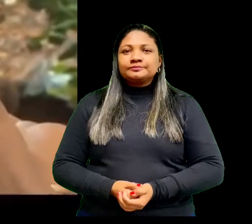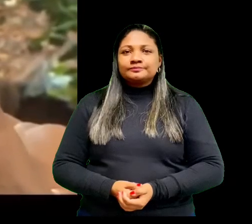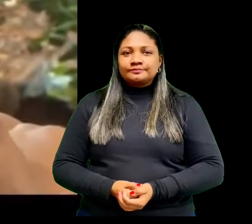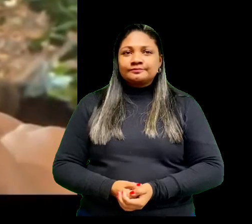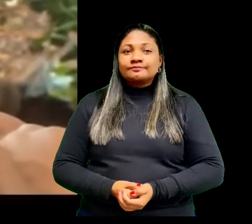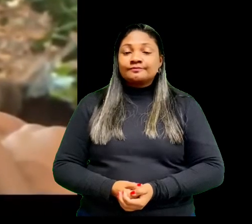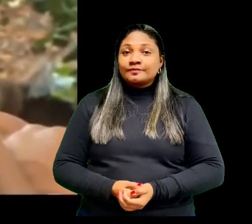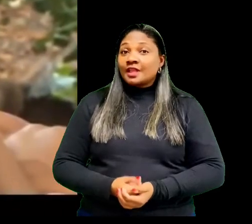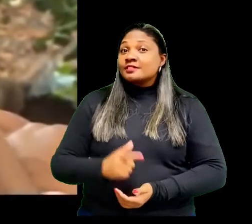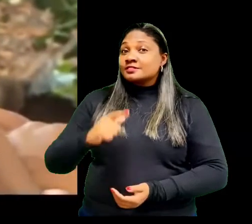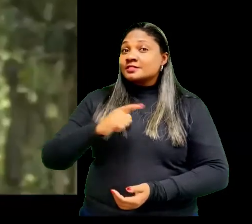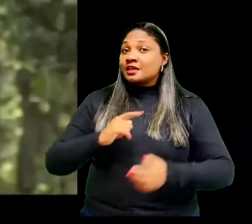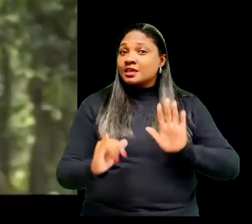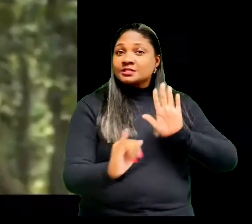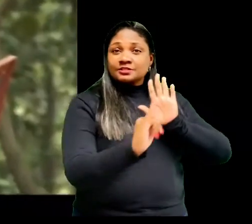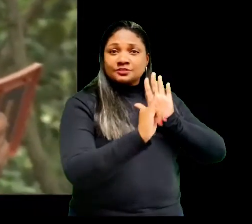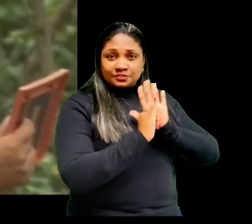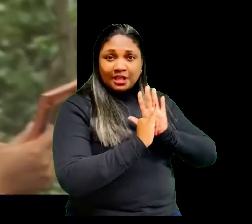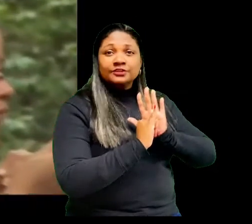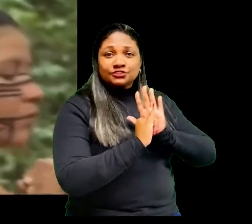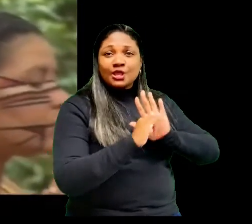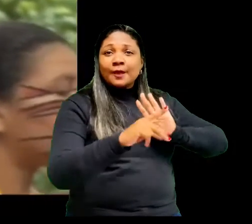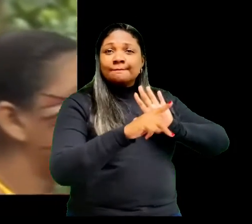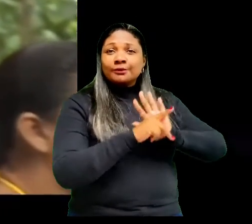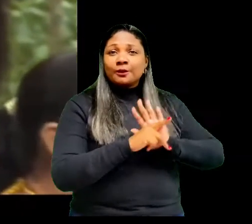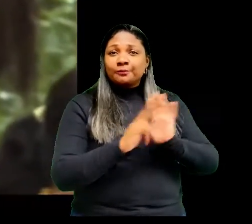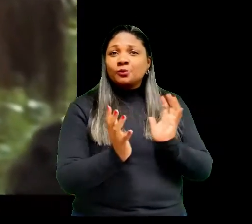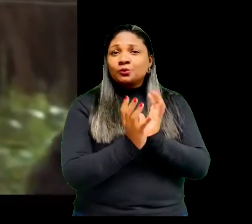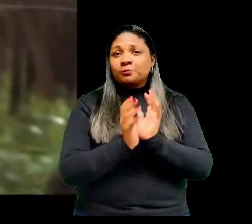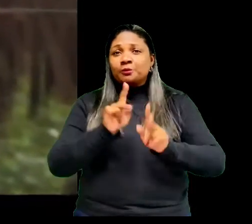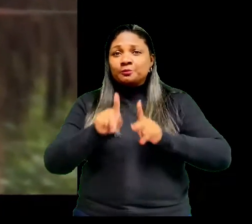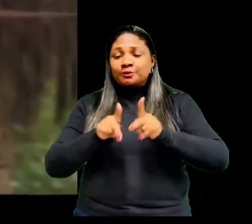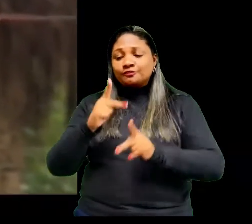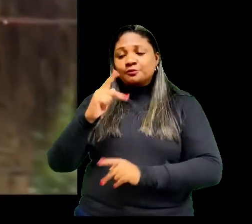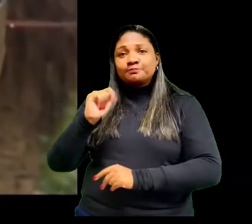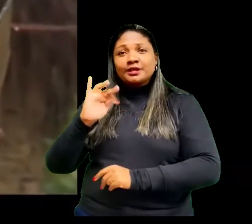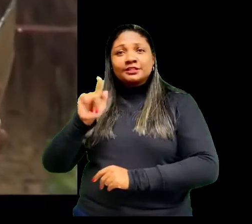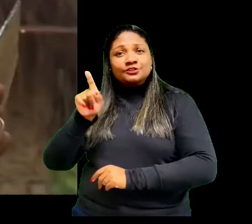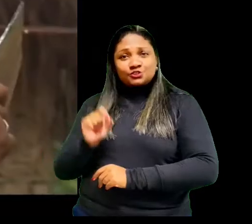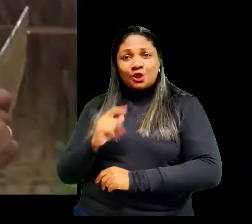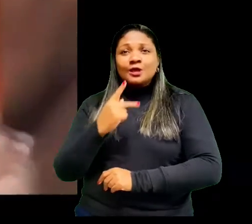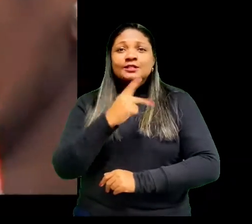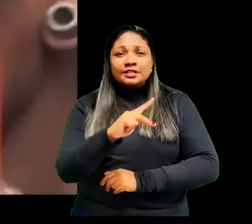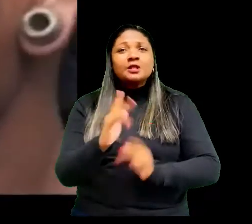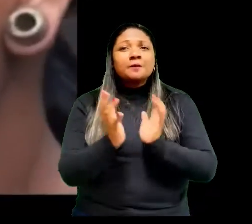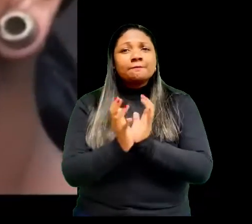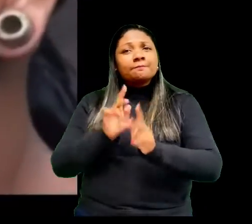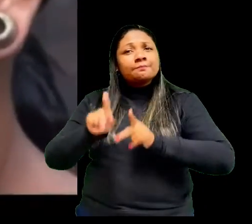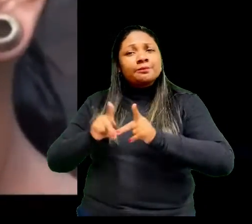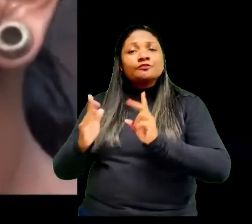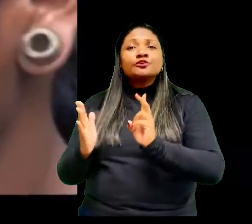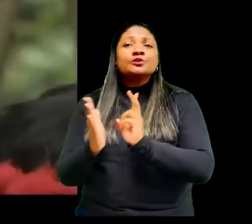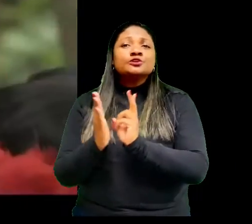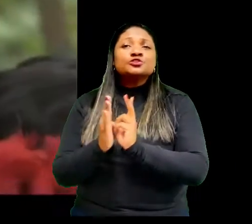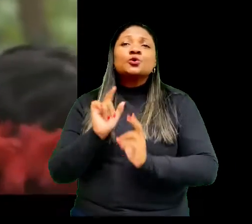A constante afirmação da identidade étnica pataxó, ao contrário de outros povos indígenas na Bahia, faz-se muito